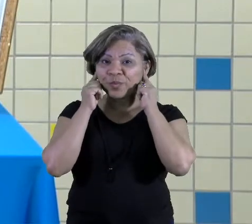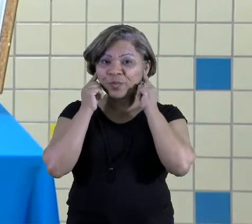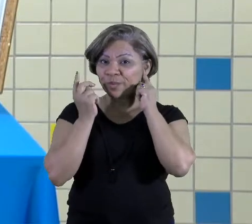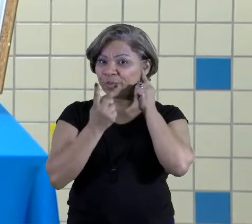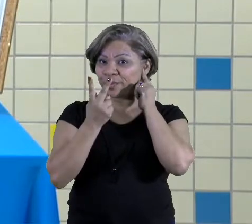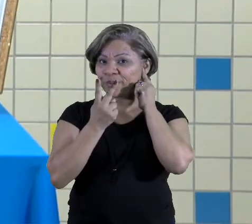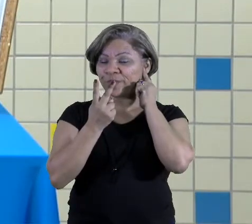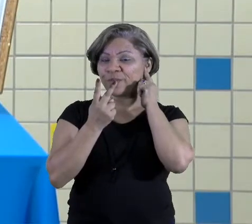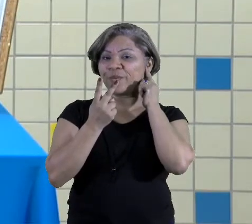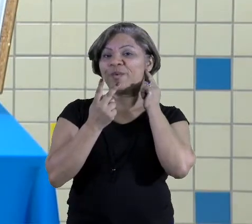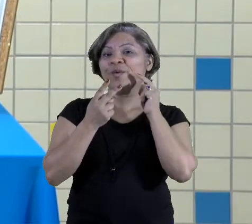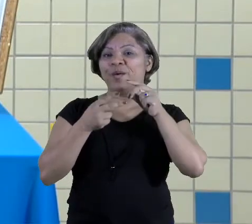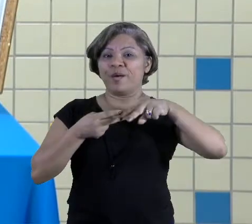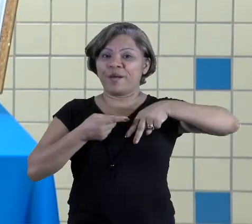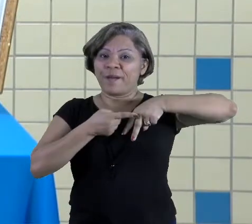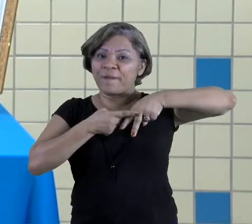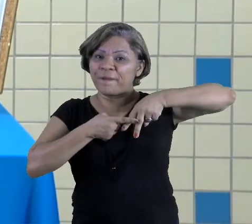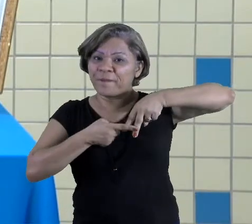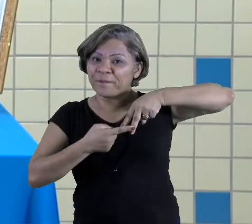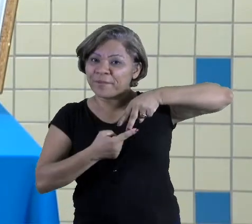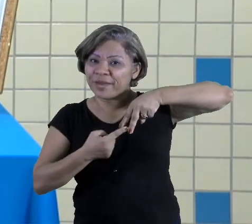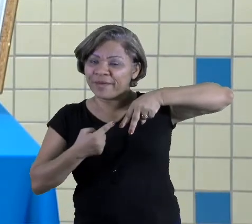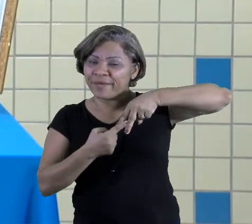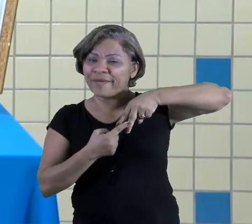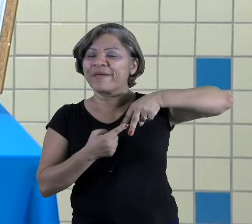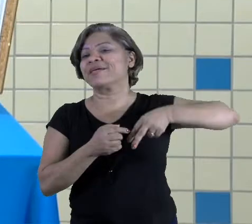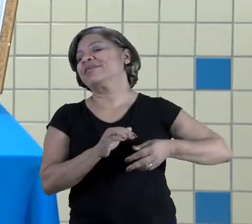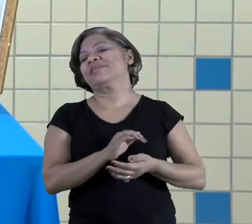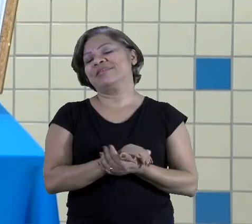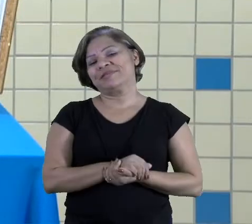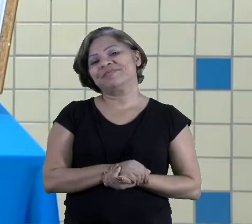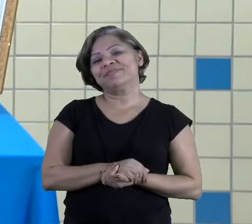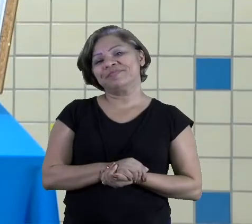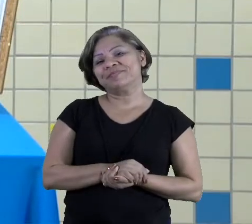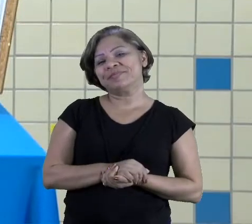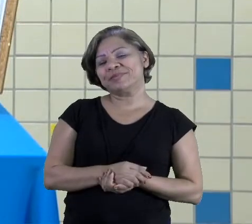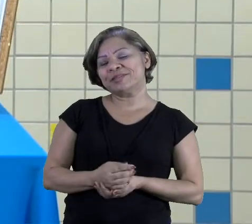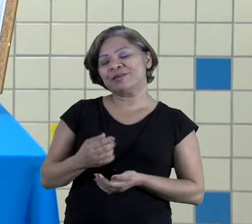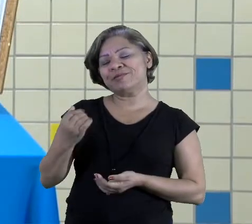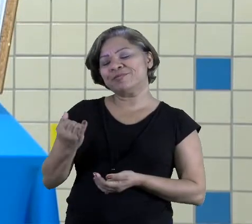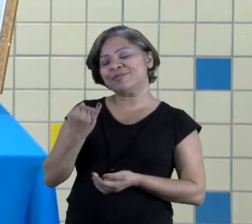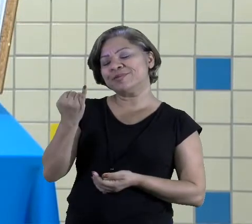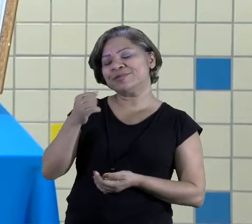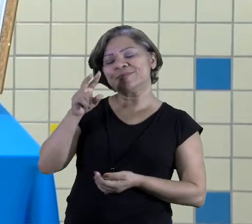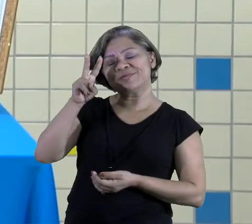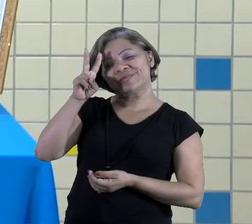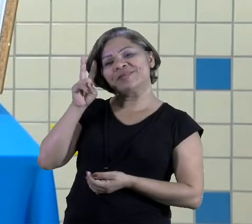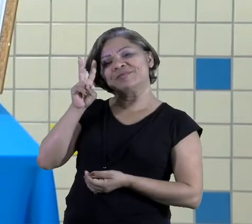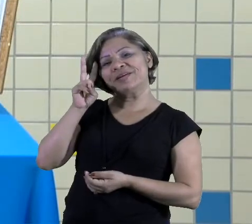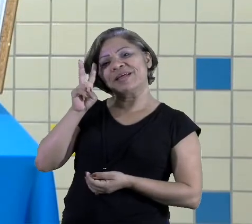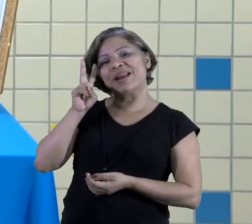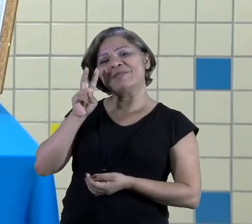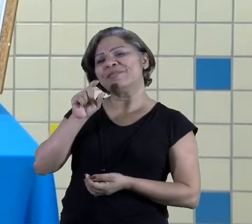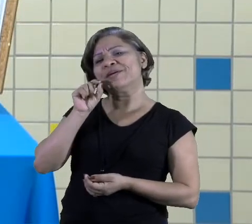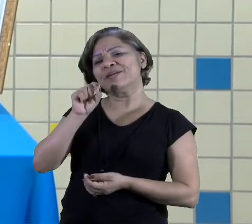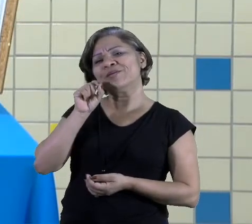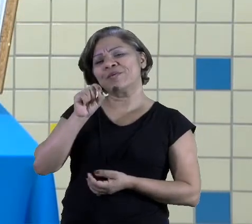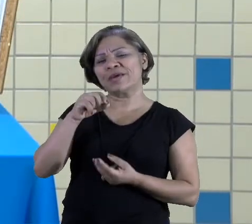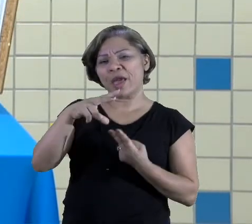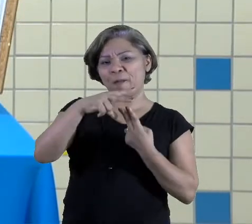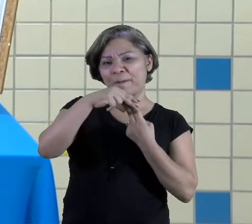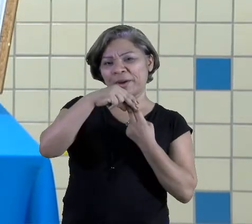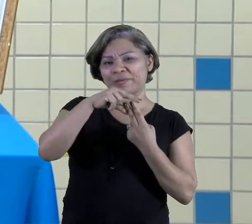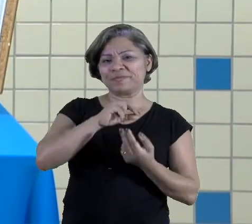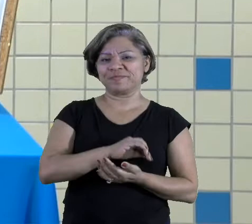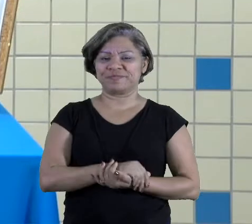2 pernas. Então, isso já é um gancho, é muito importante para estar lembrando a criança do que é um par.